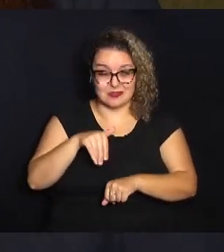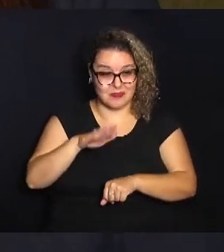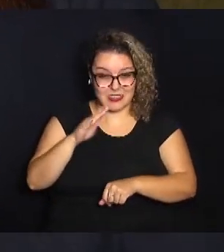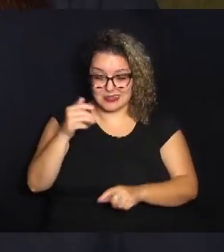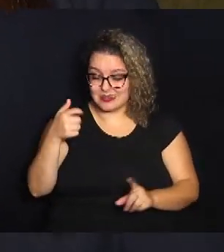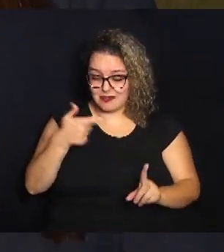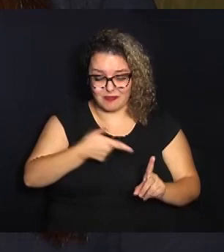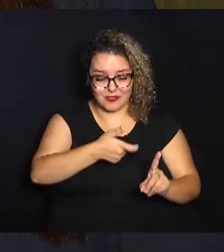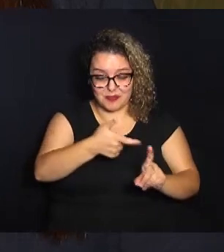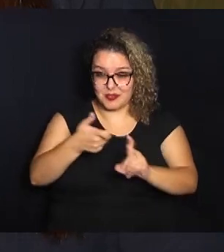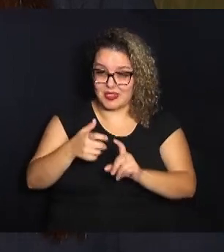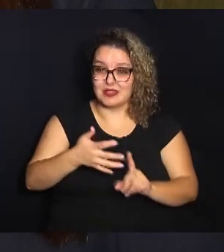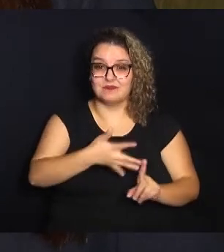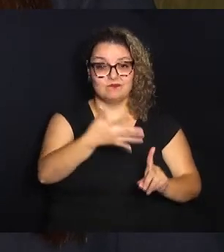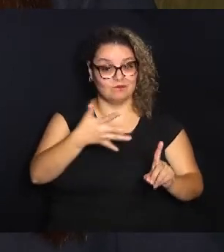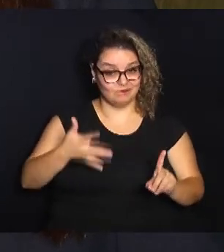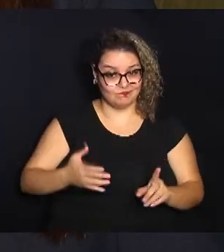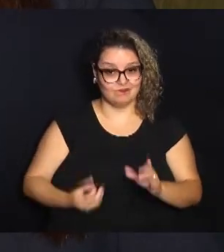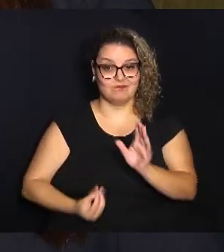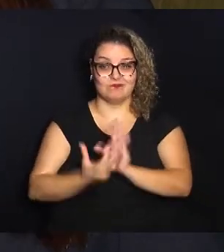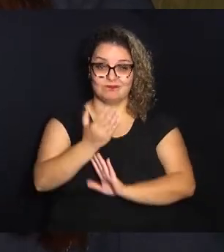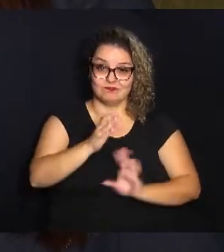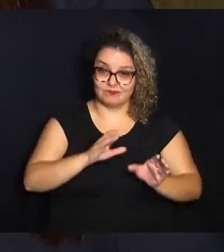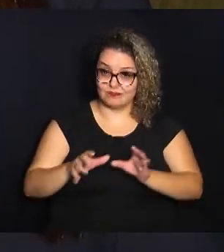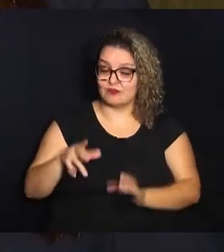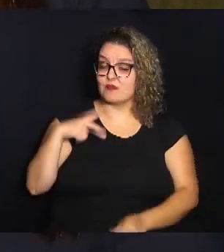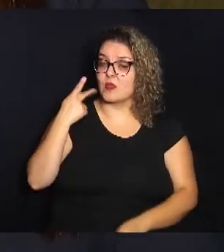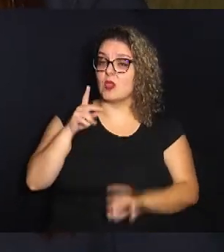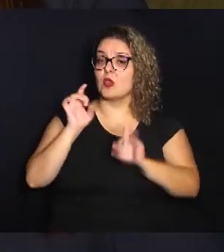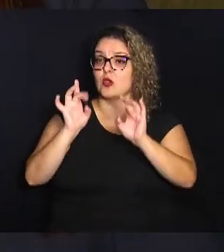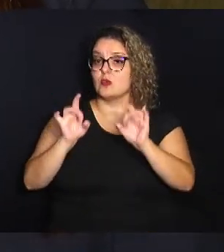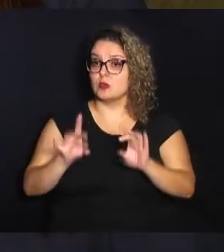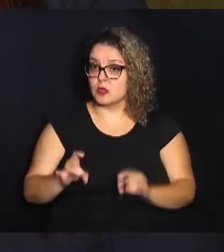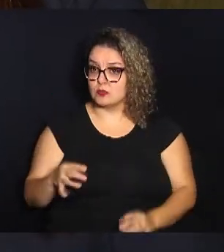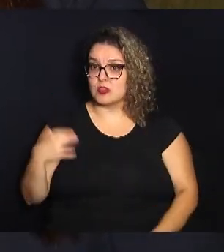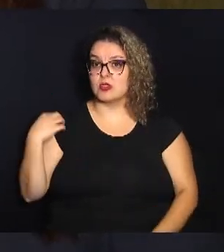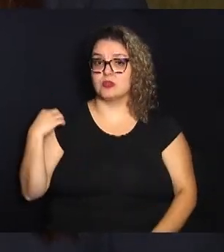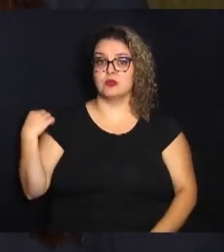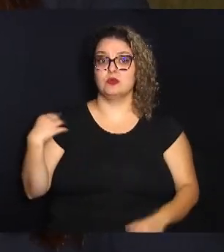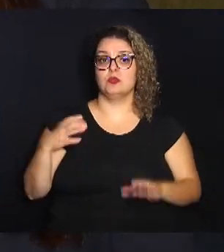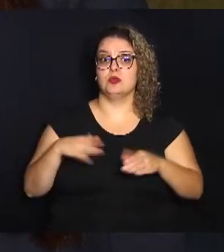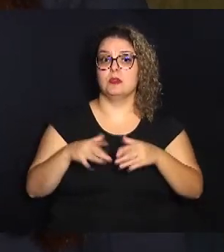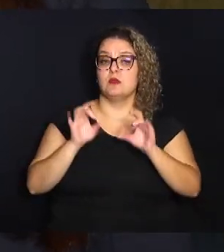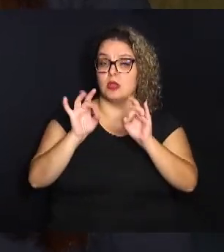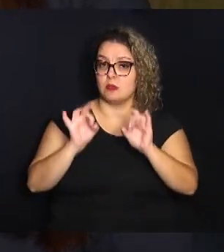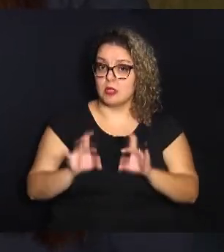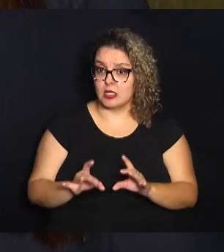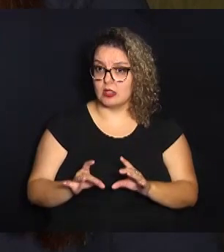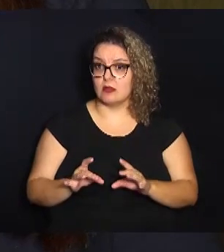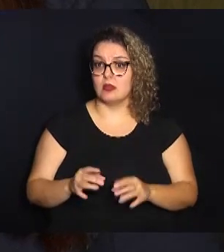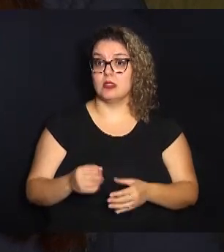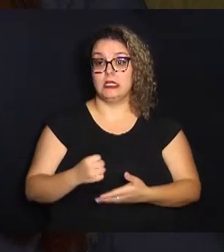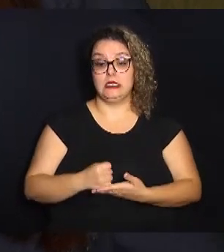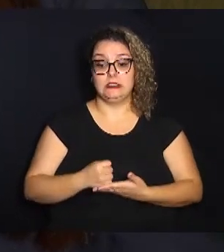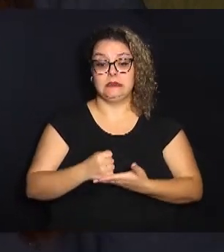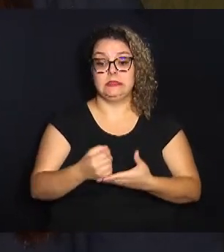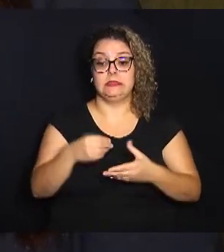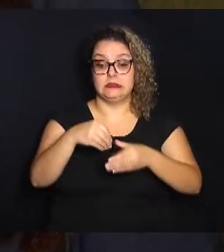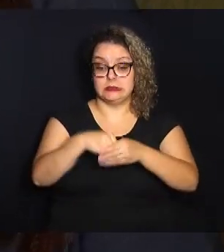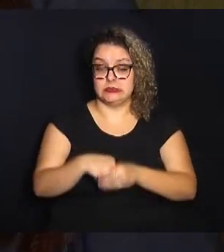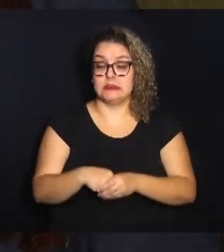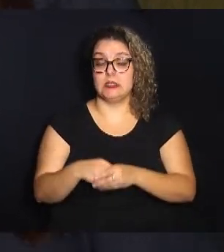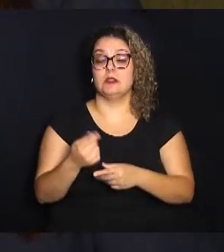lgbts no mundo então criar uma coordenação criar uma política específica um departamento específico que vá